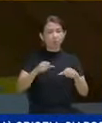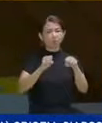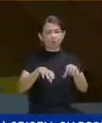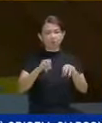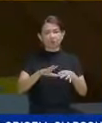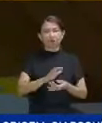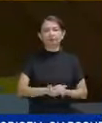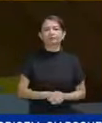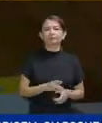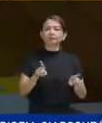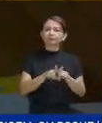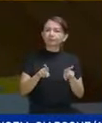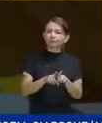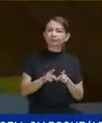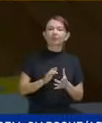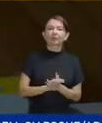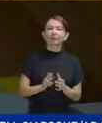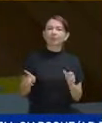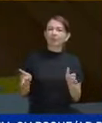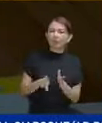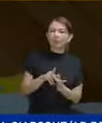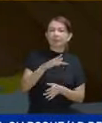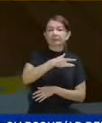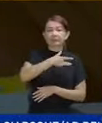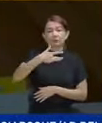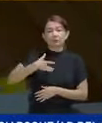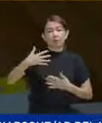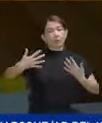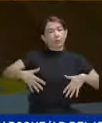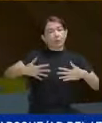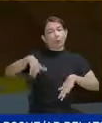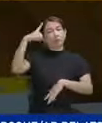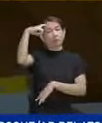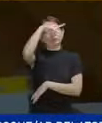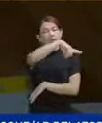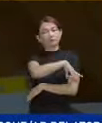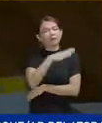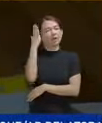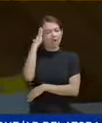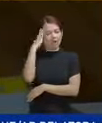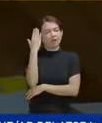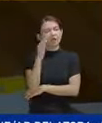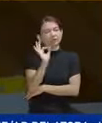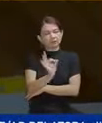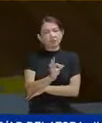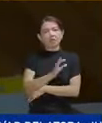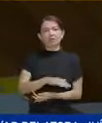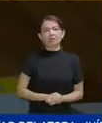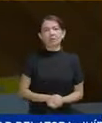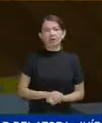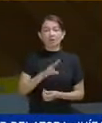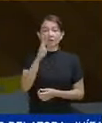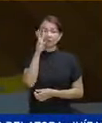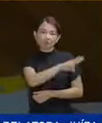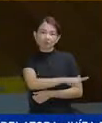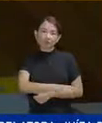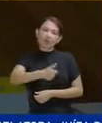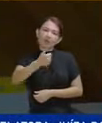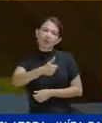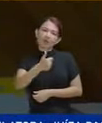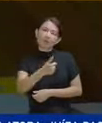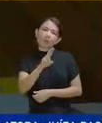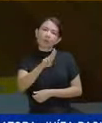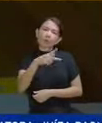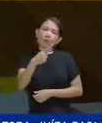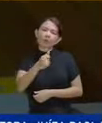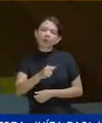educação. E também há uma crise grande na saúde, como eu disse, saúde eu entendo muito bem. A gente quer fortalecer e quer criar a primeira UPA